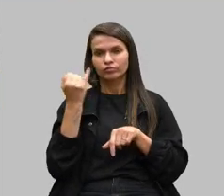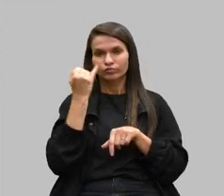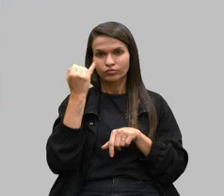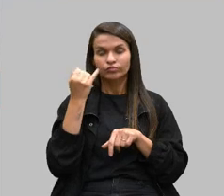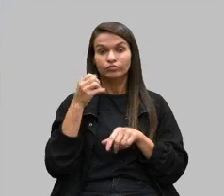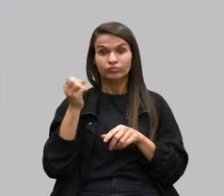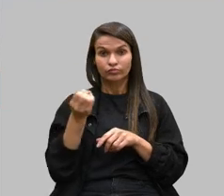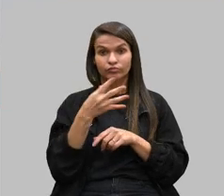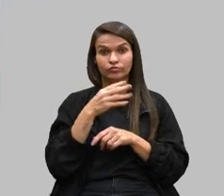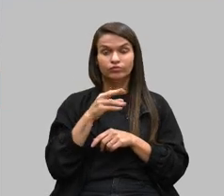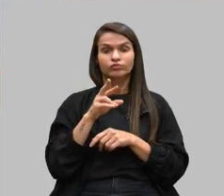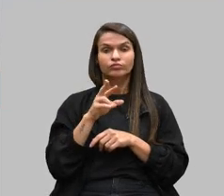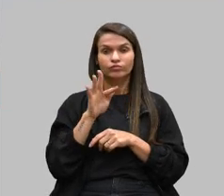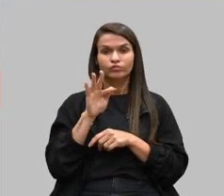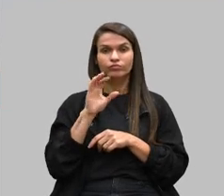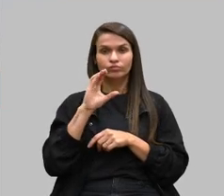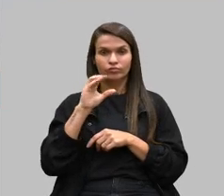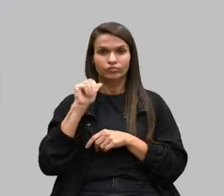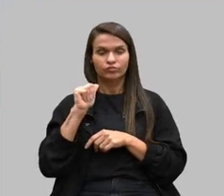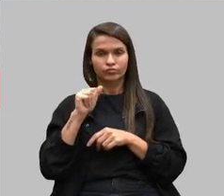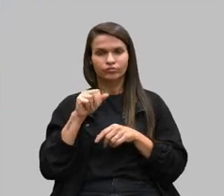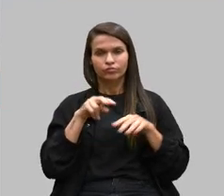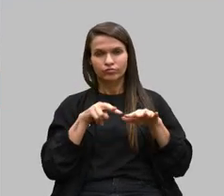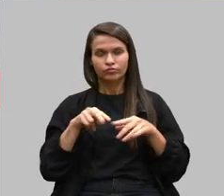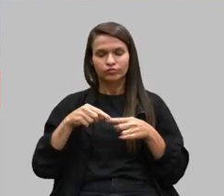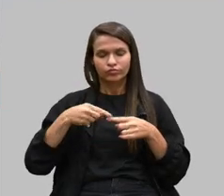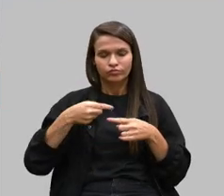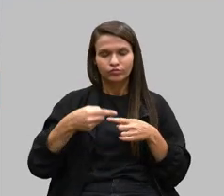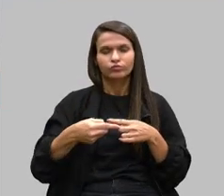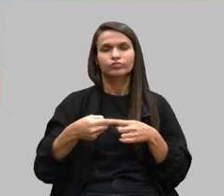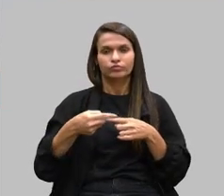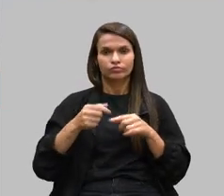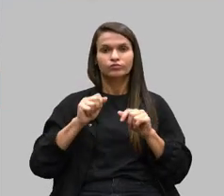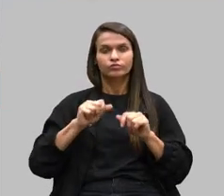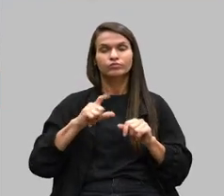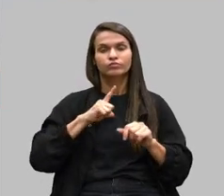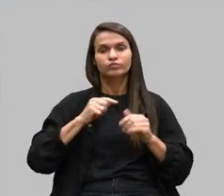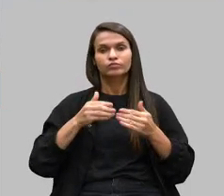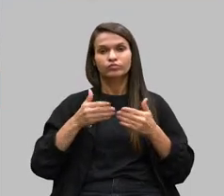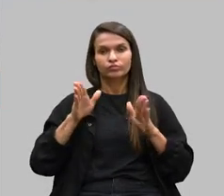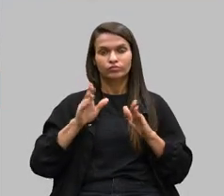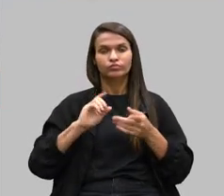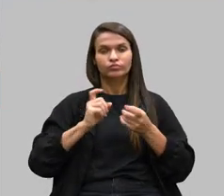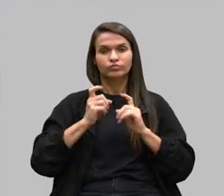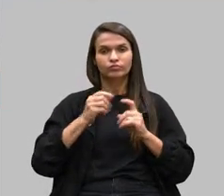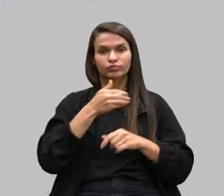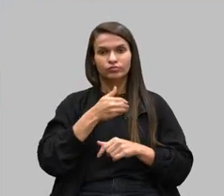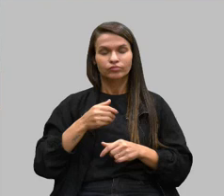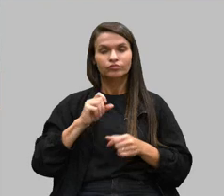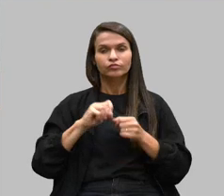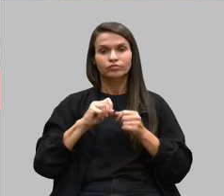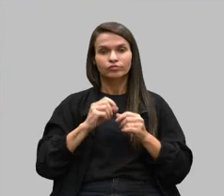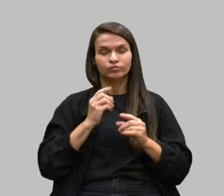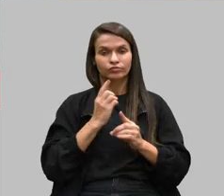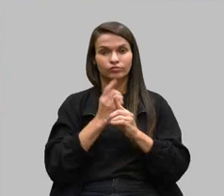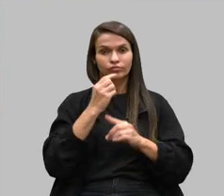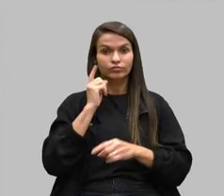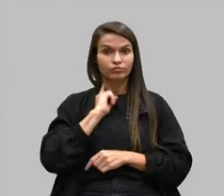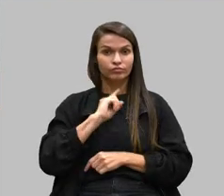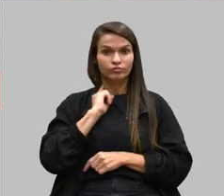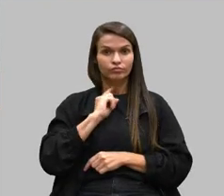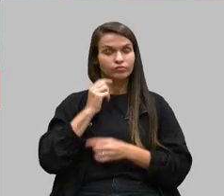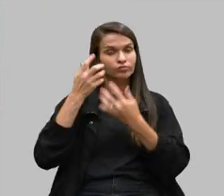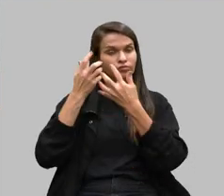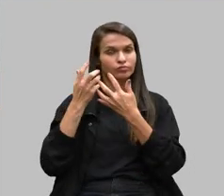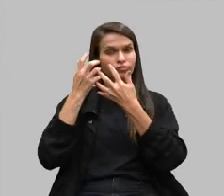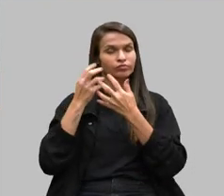que nas próximas semanas conversando né Leonardo teremos a abertura da audiência pública fazer um encontro aqui em Minas Gerais para refletir